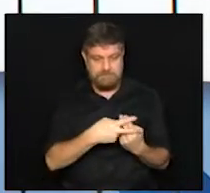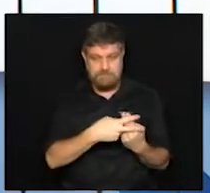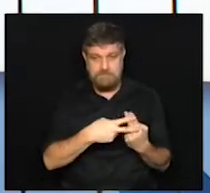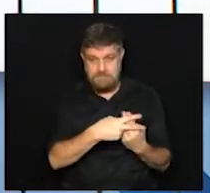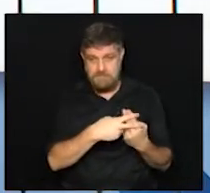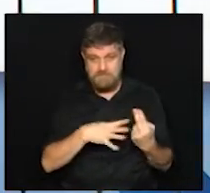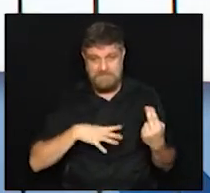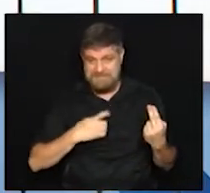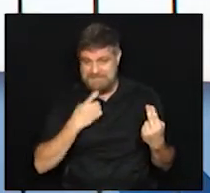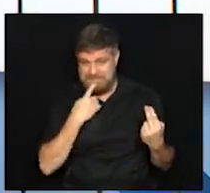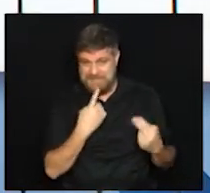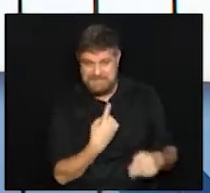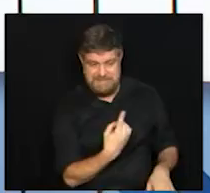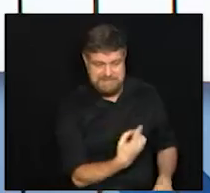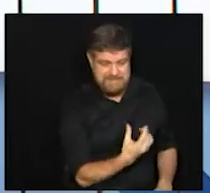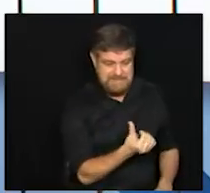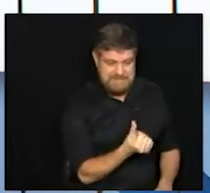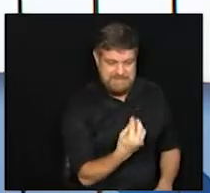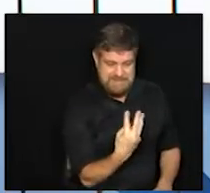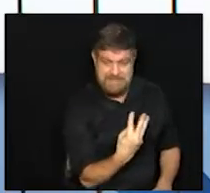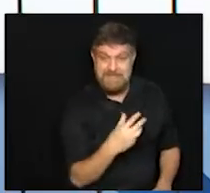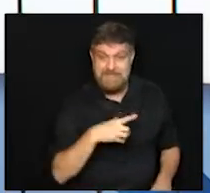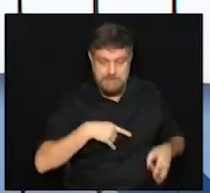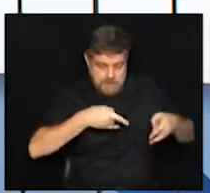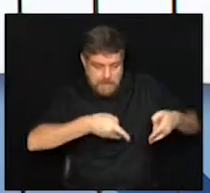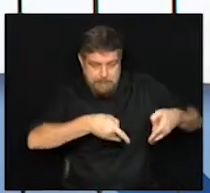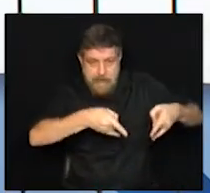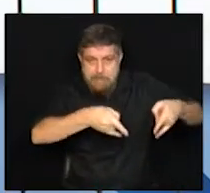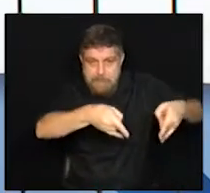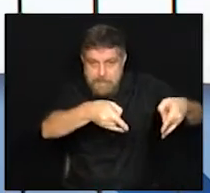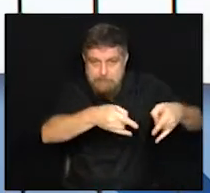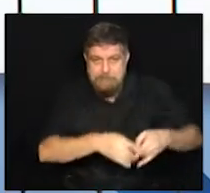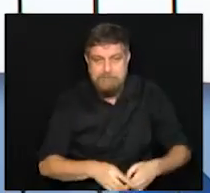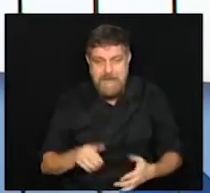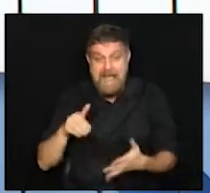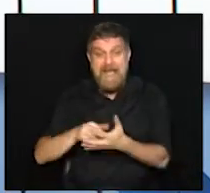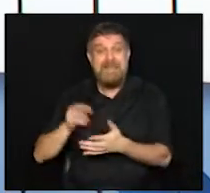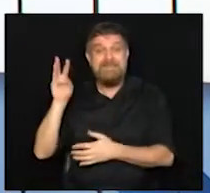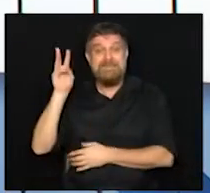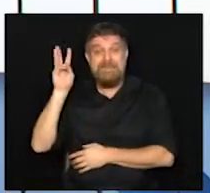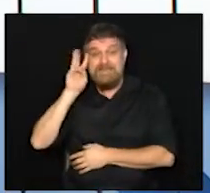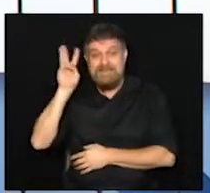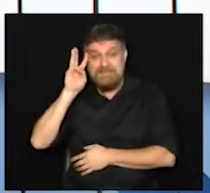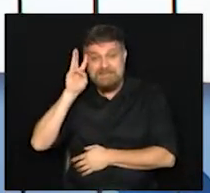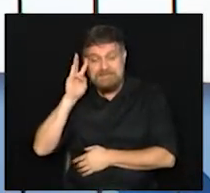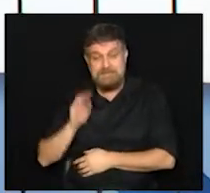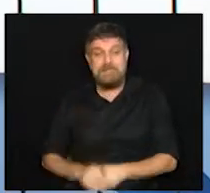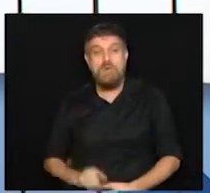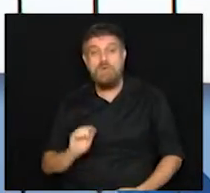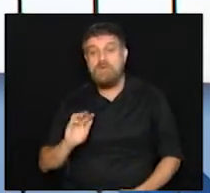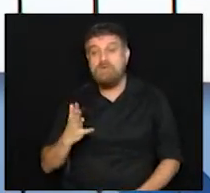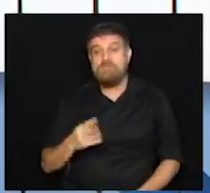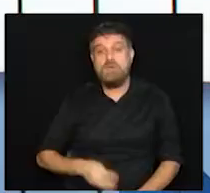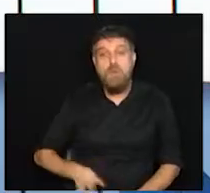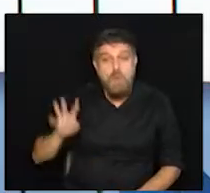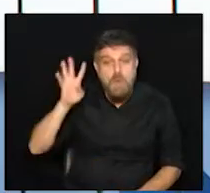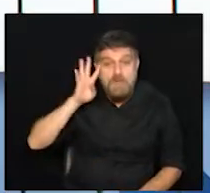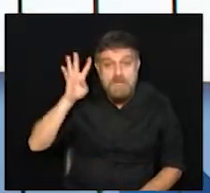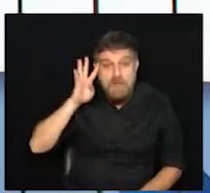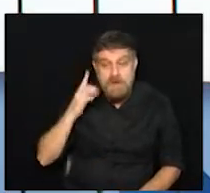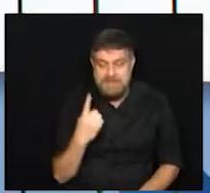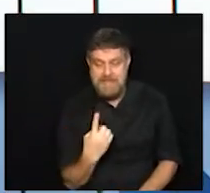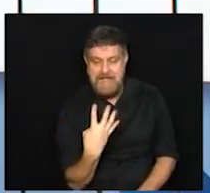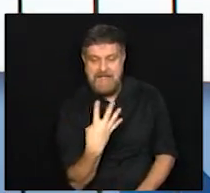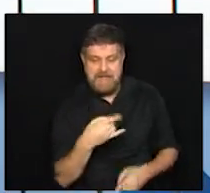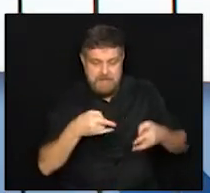163 leitos que nós tínhamos até a última terça-feira, Nesta quarta-feira, 14